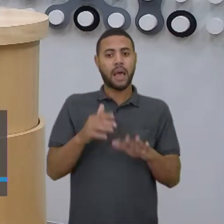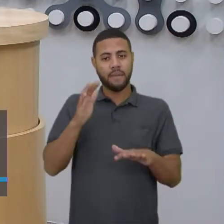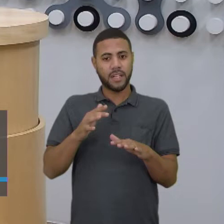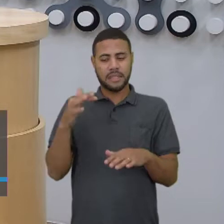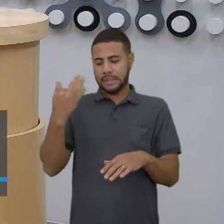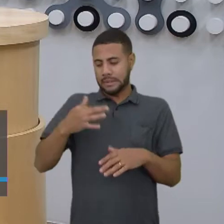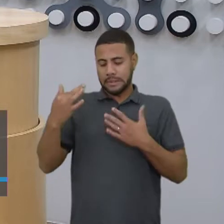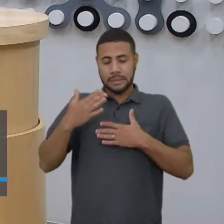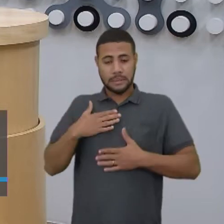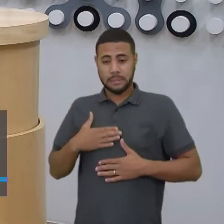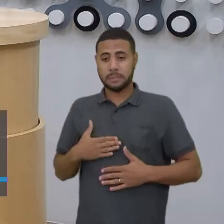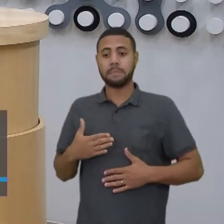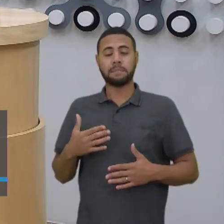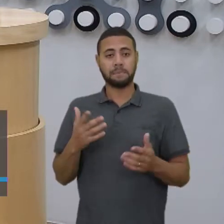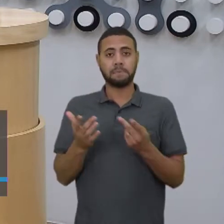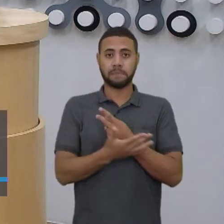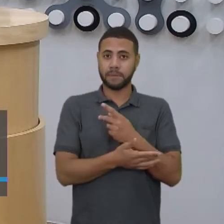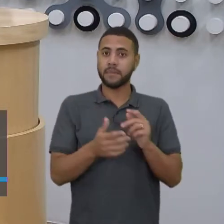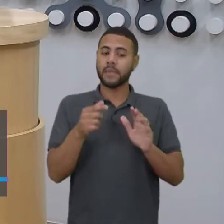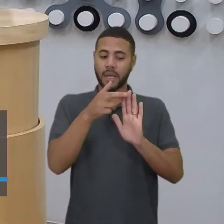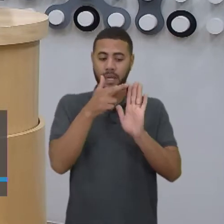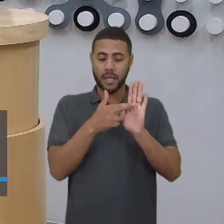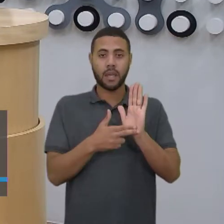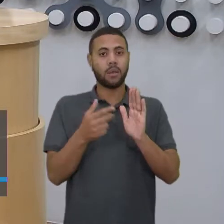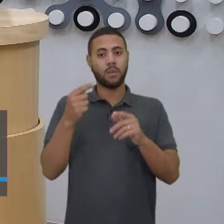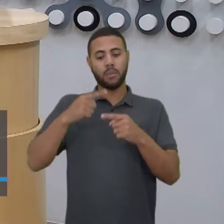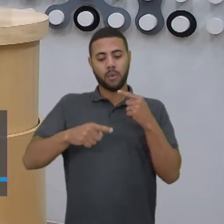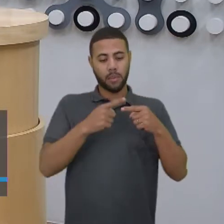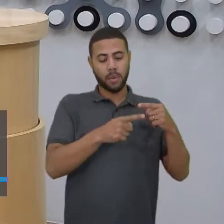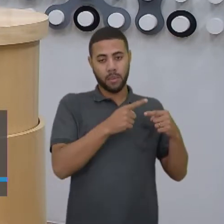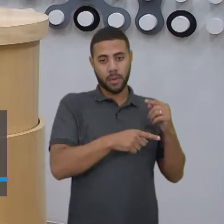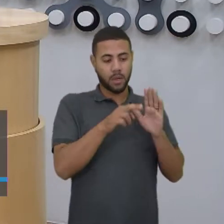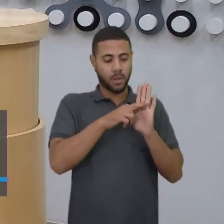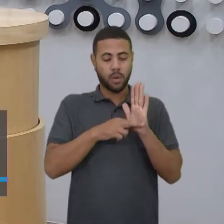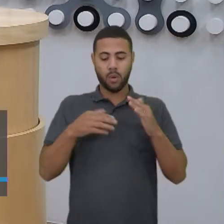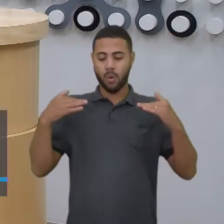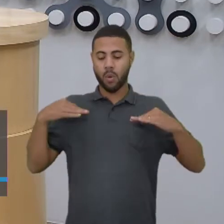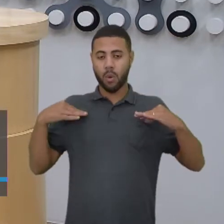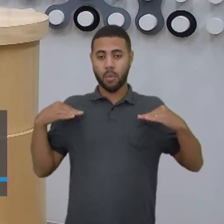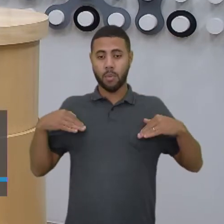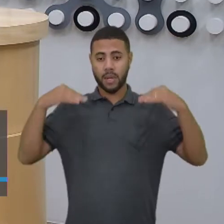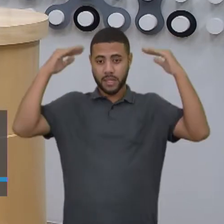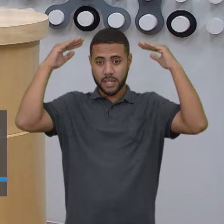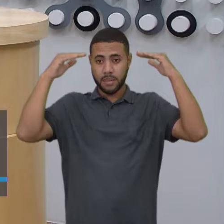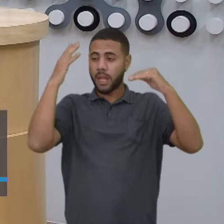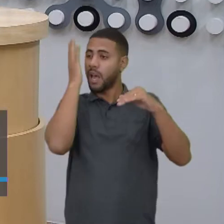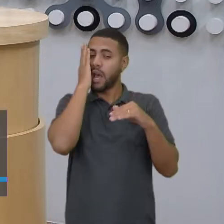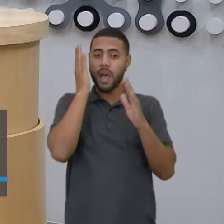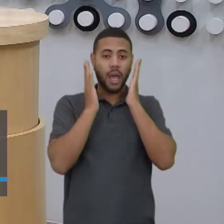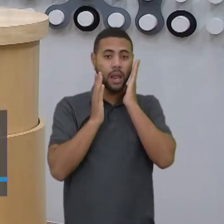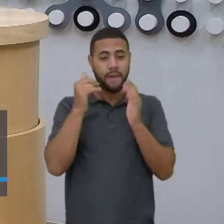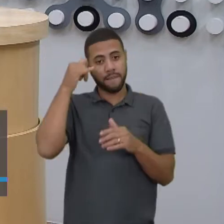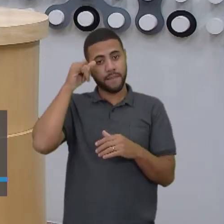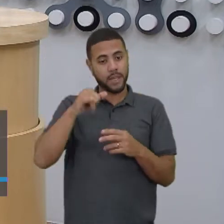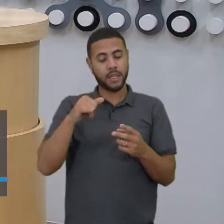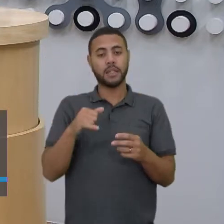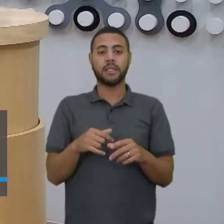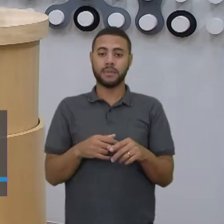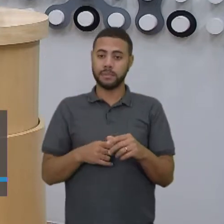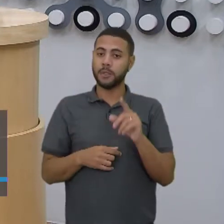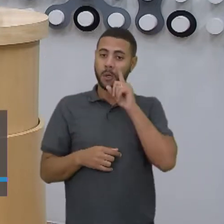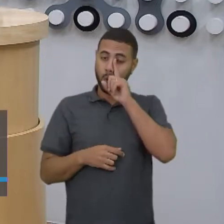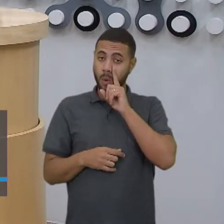uma questão de colocar as regras. Não vale dos ombros para cima, tacar a bola. Então, a gente já evita, a gente